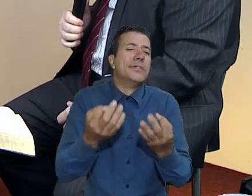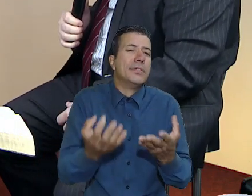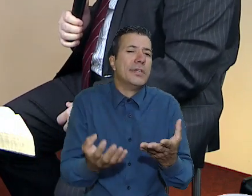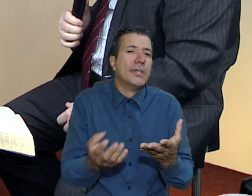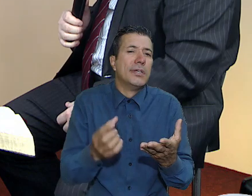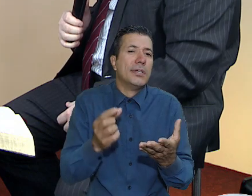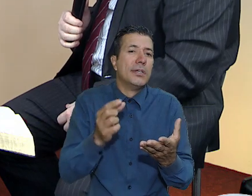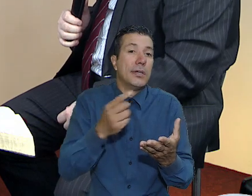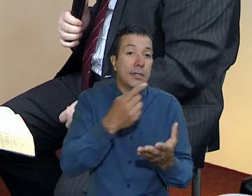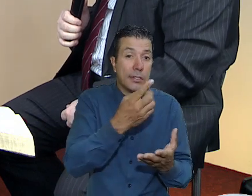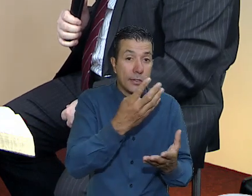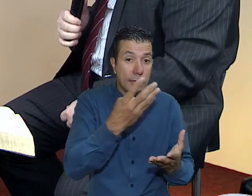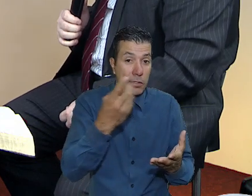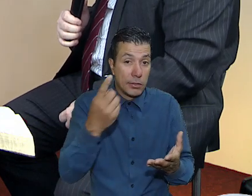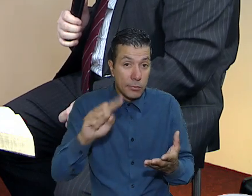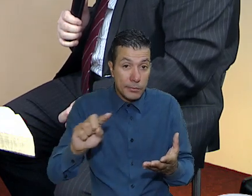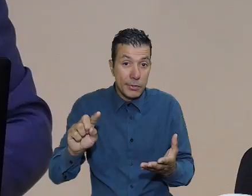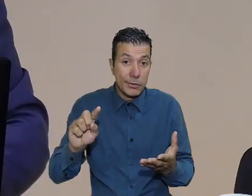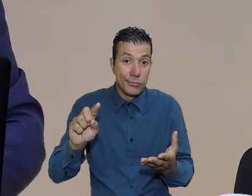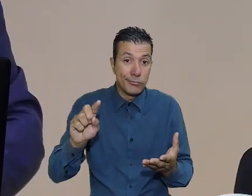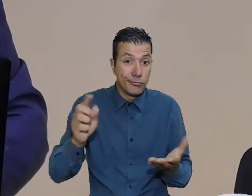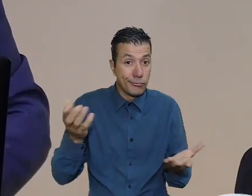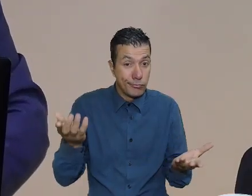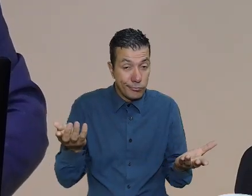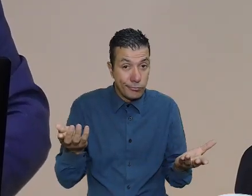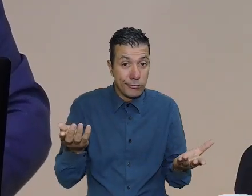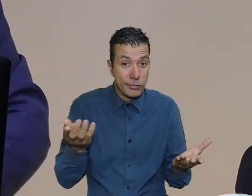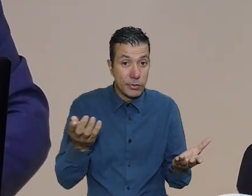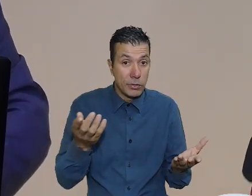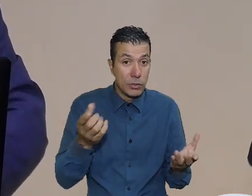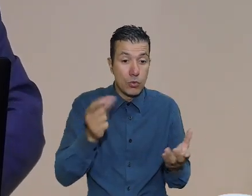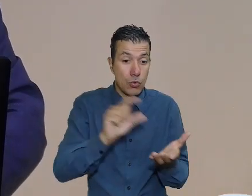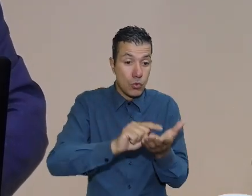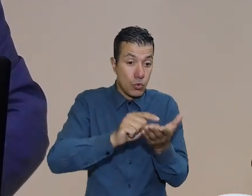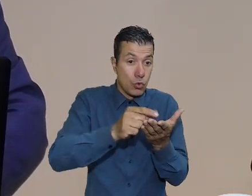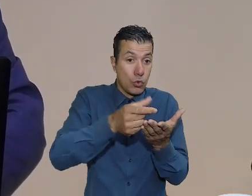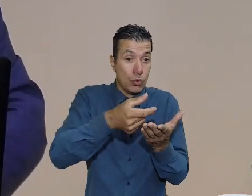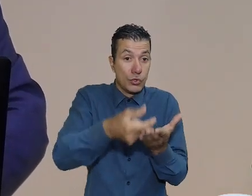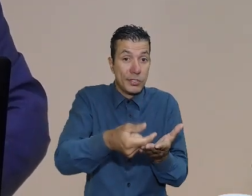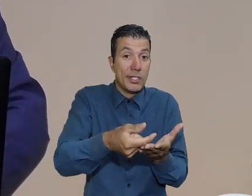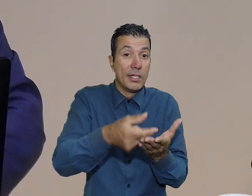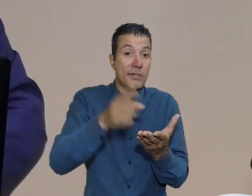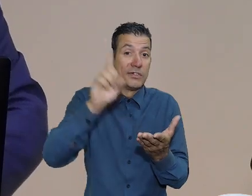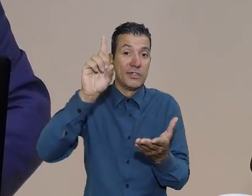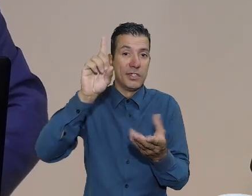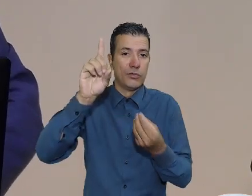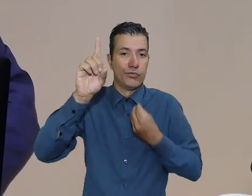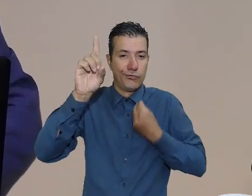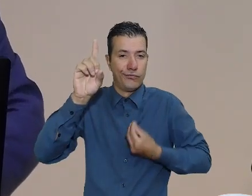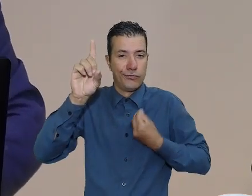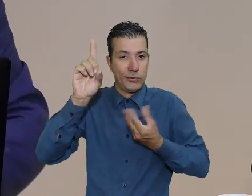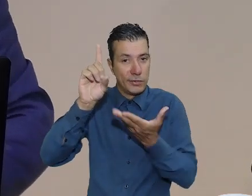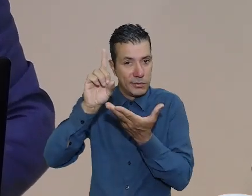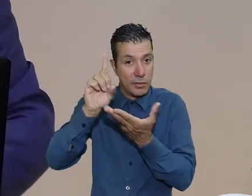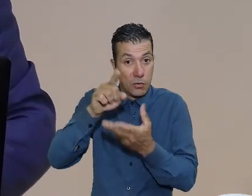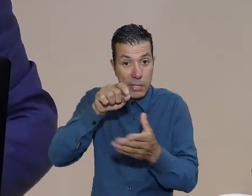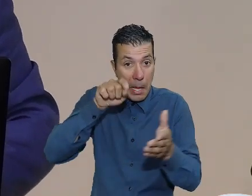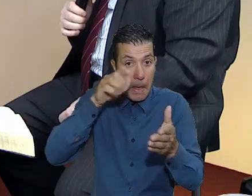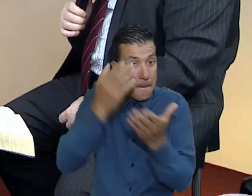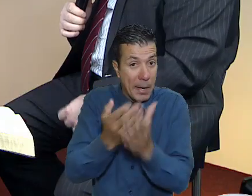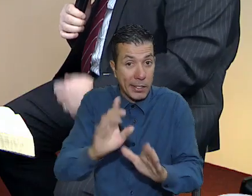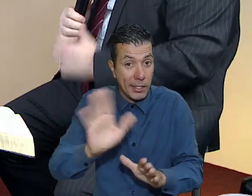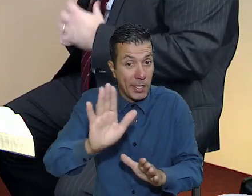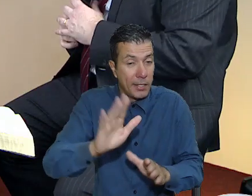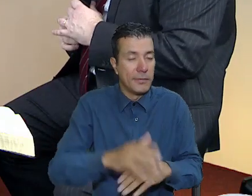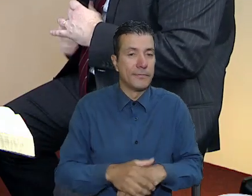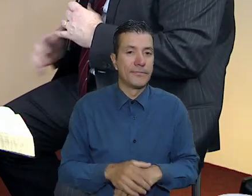sobre os 144 mil e o selo do Deus vivo. Então se prepare, anote aí, não esqueça, esse você não pode perder.